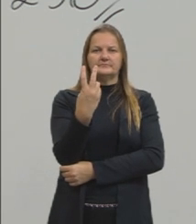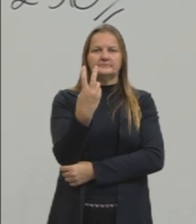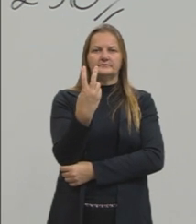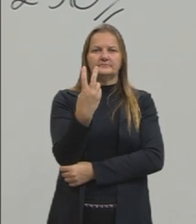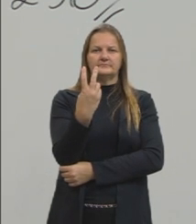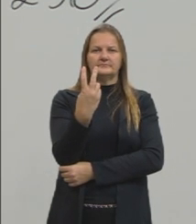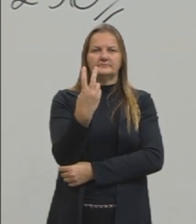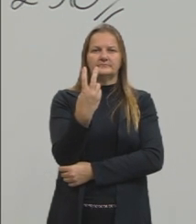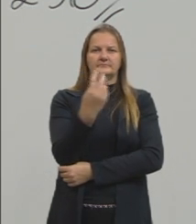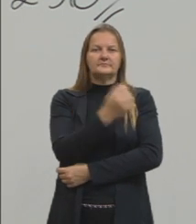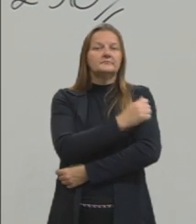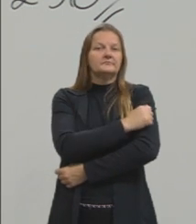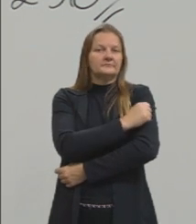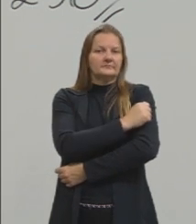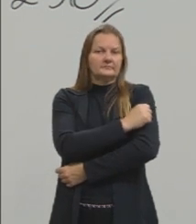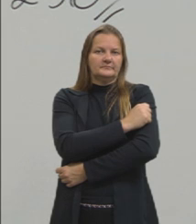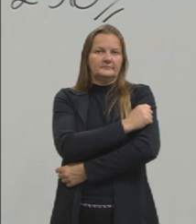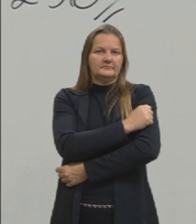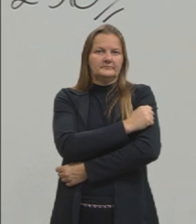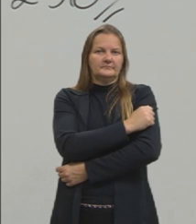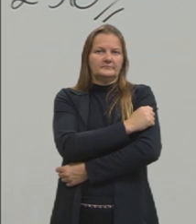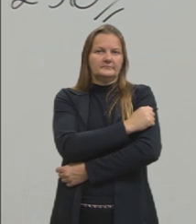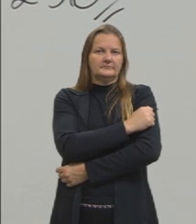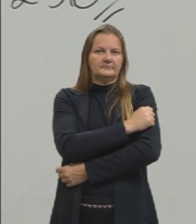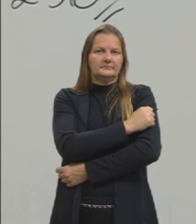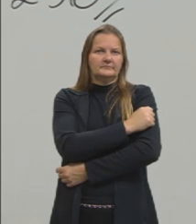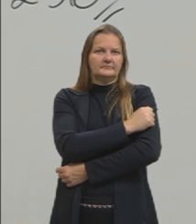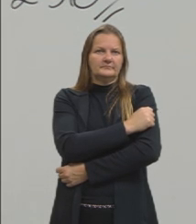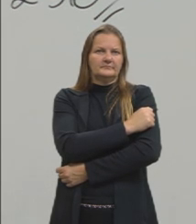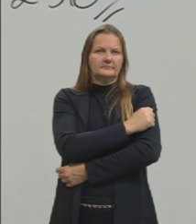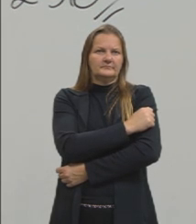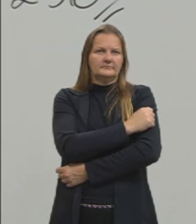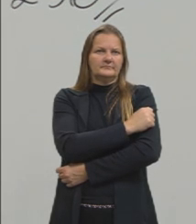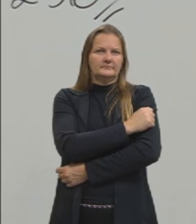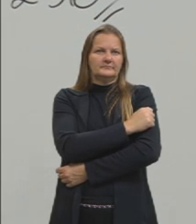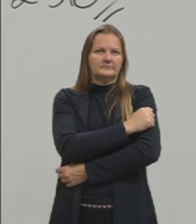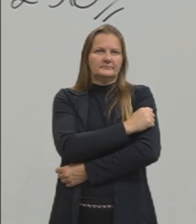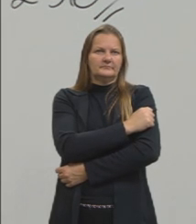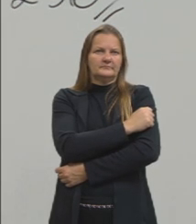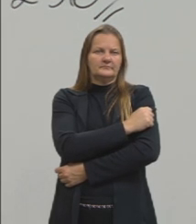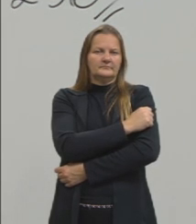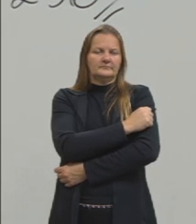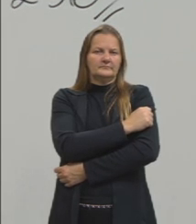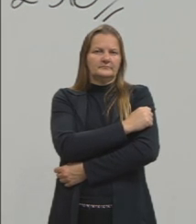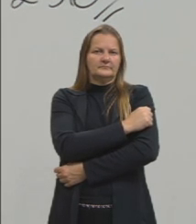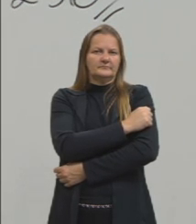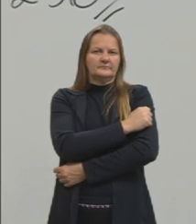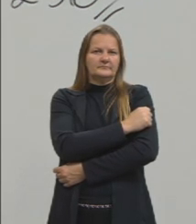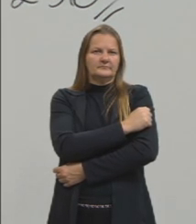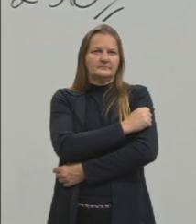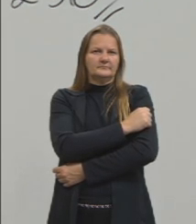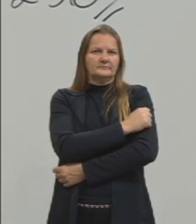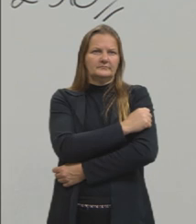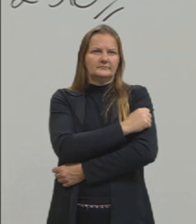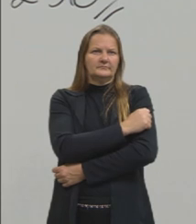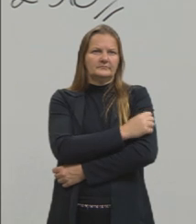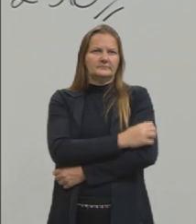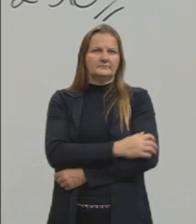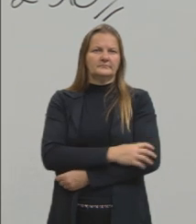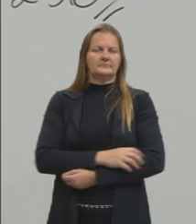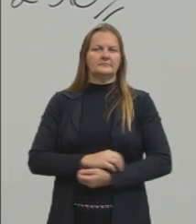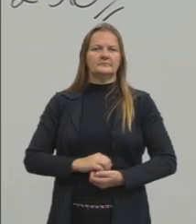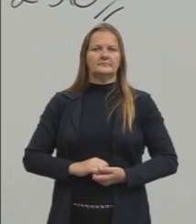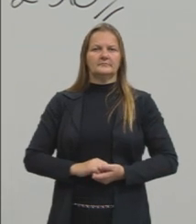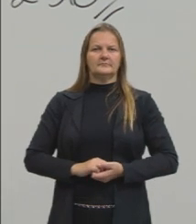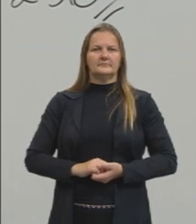3232 então 32 Plus 32 são 32 homens dos 80